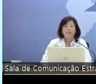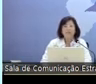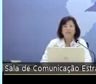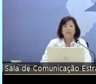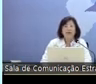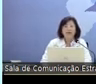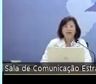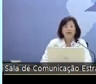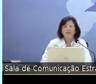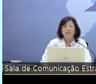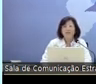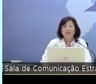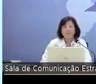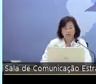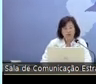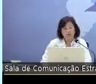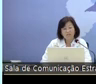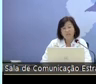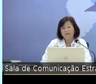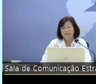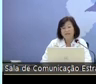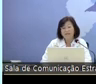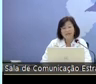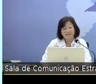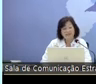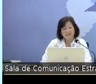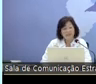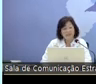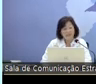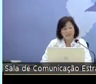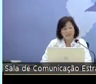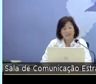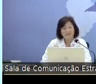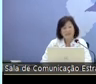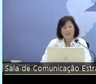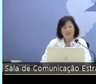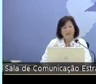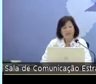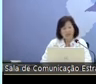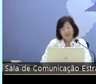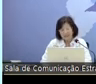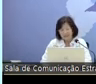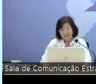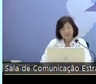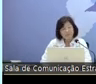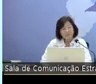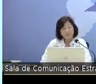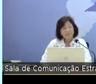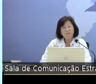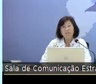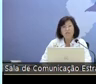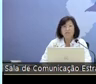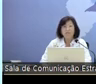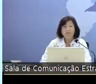objetivo da vigilância epidemiológica da criança exposta É assim